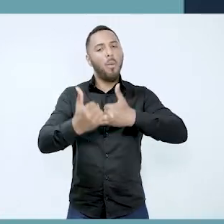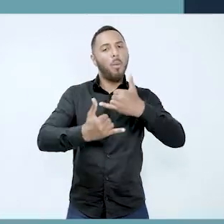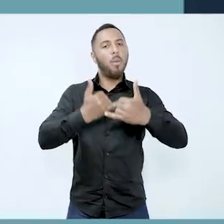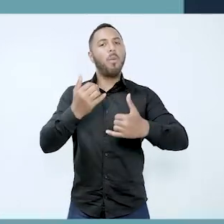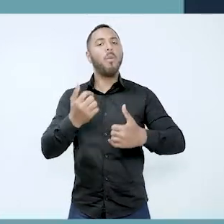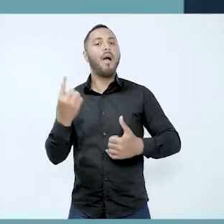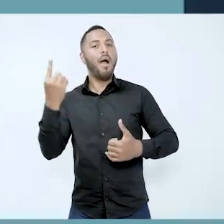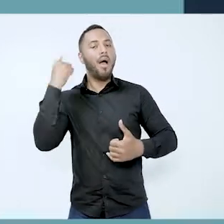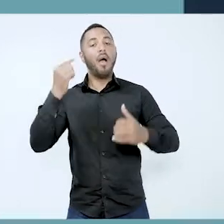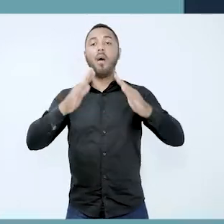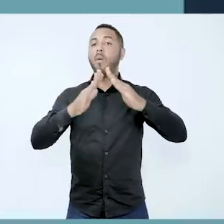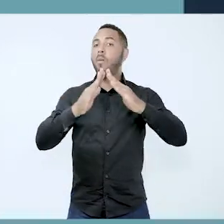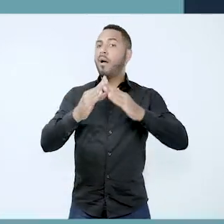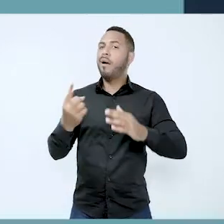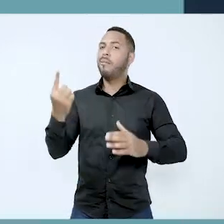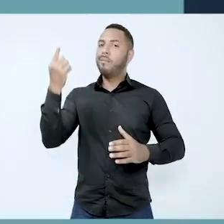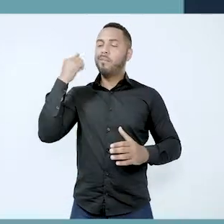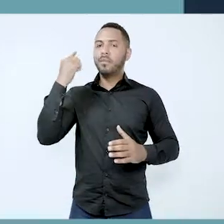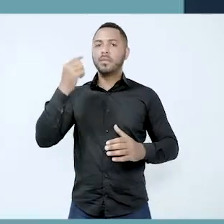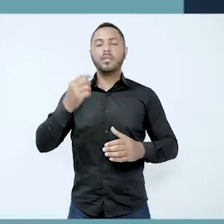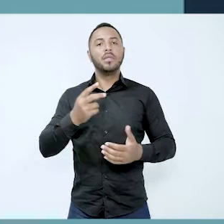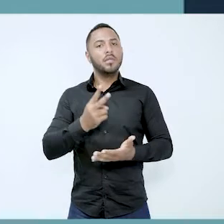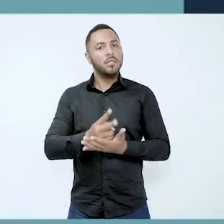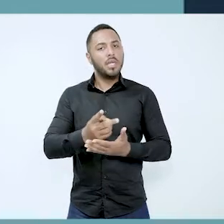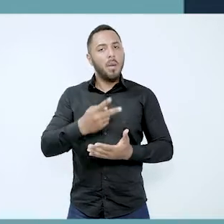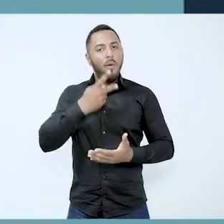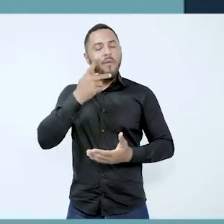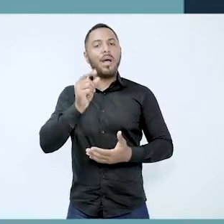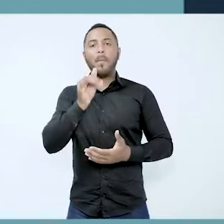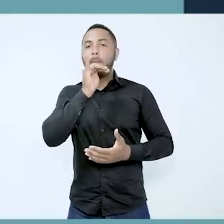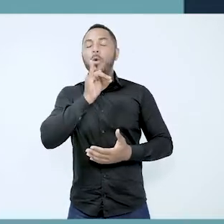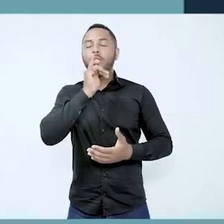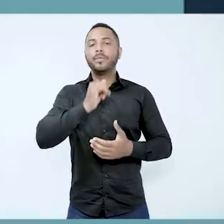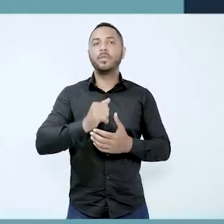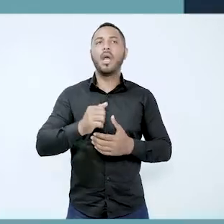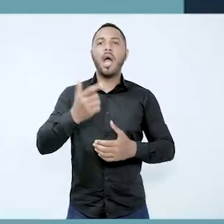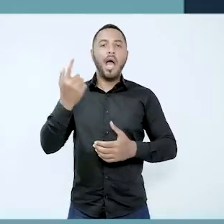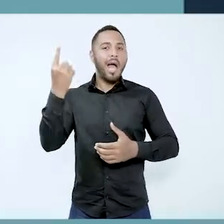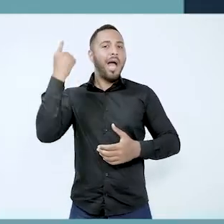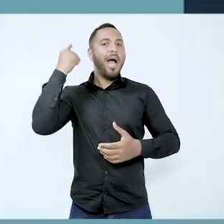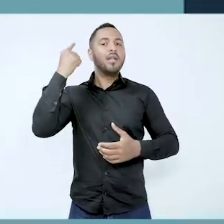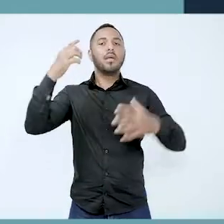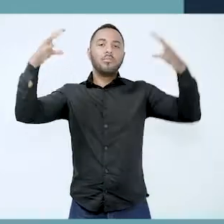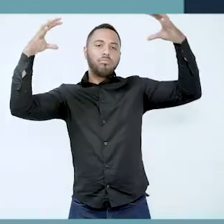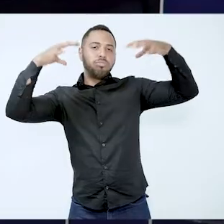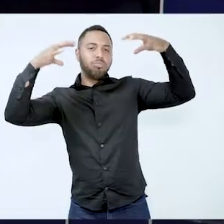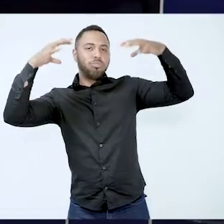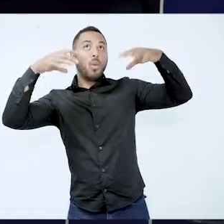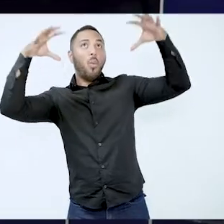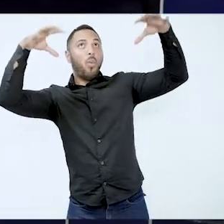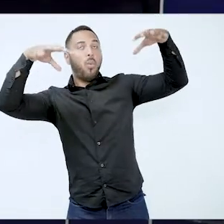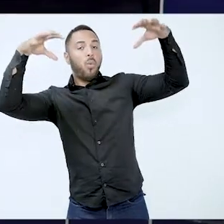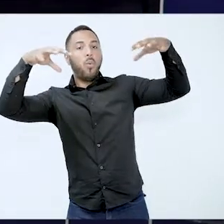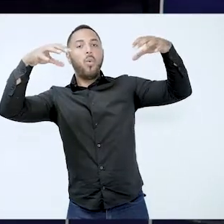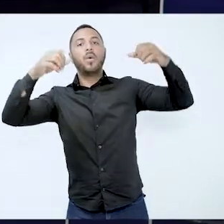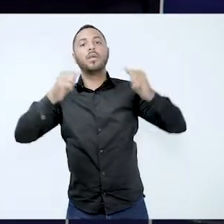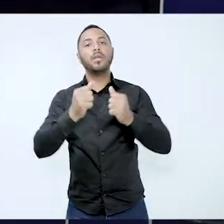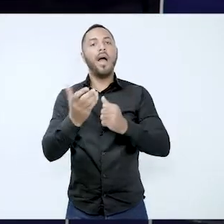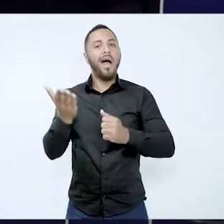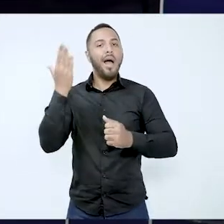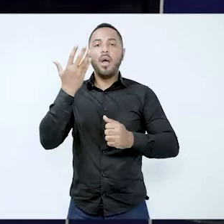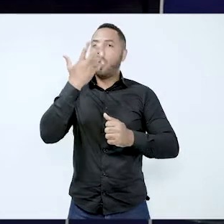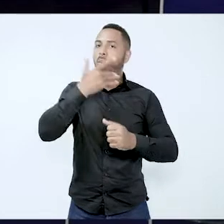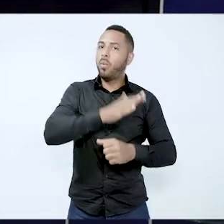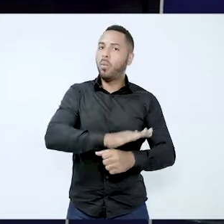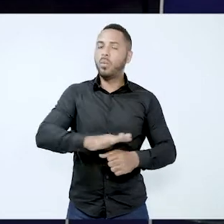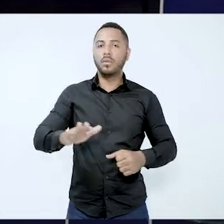morávamos. Quando eu digo eu costumava tomar banho de chuva quando eu era criança, tomar banho de chuva